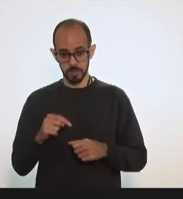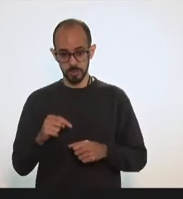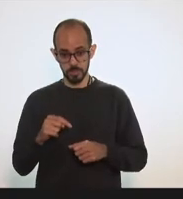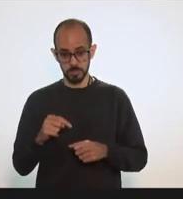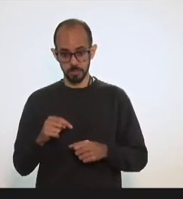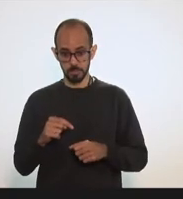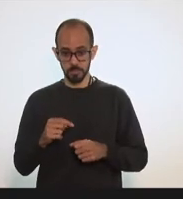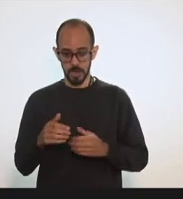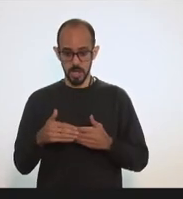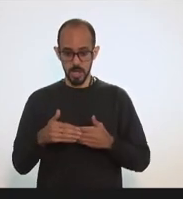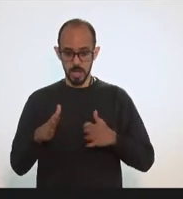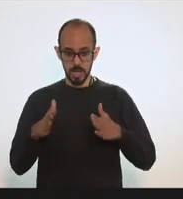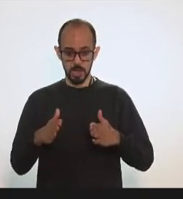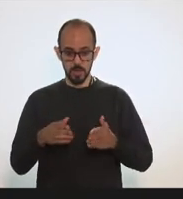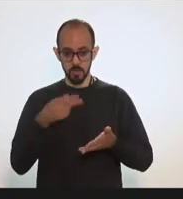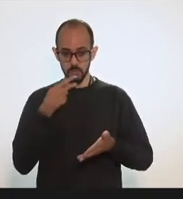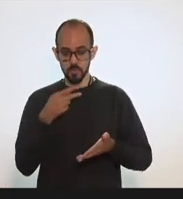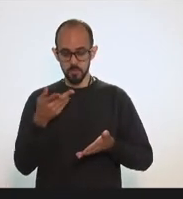para proferir o voto.